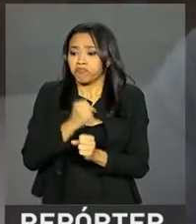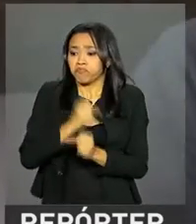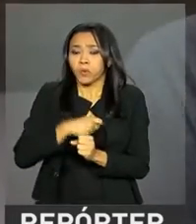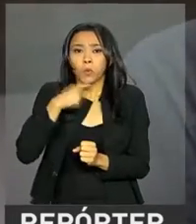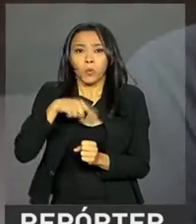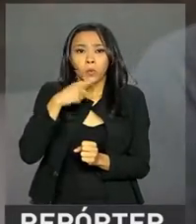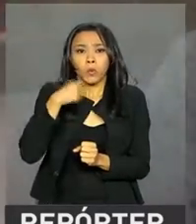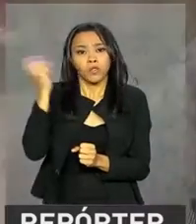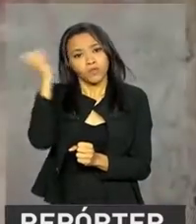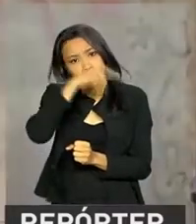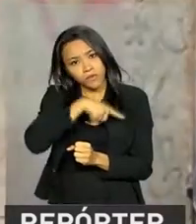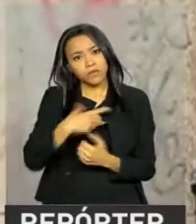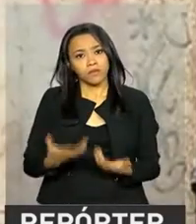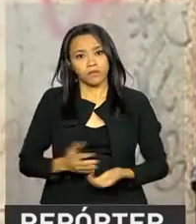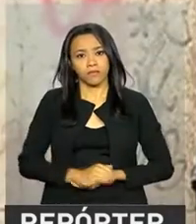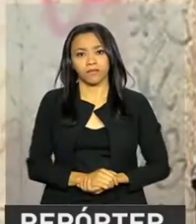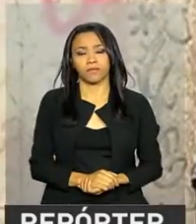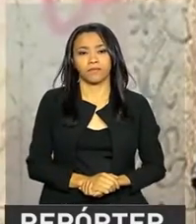fecha. Não tem condição.